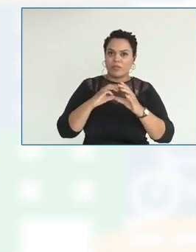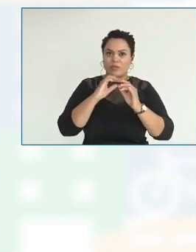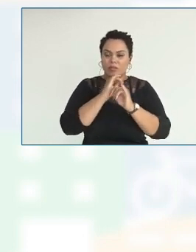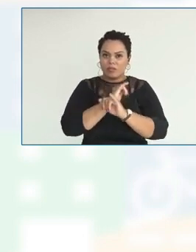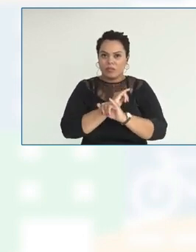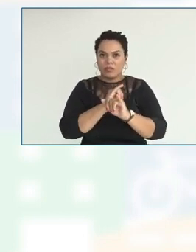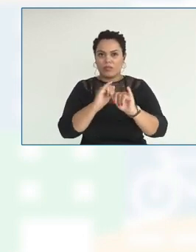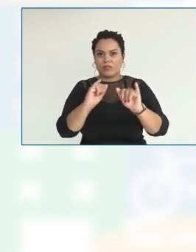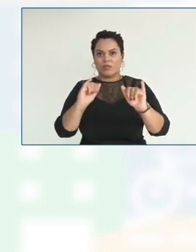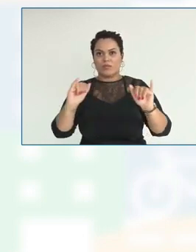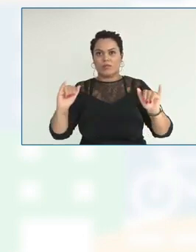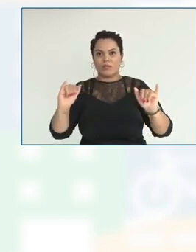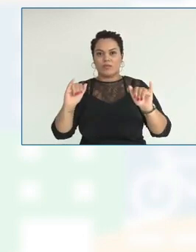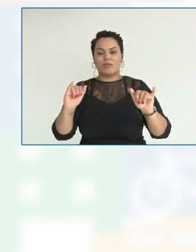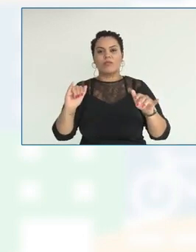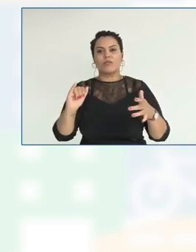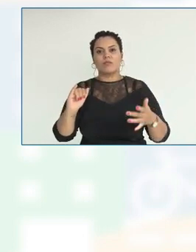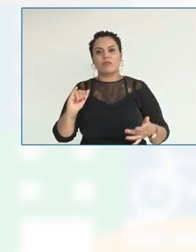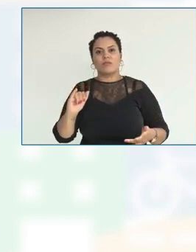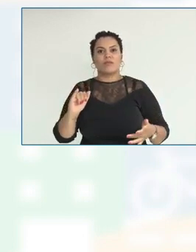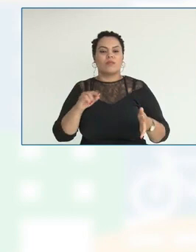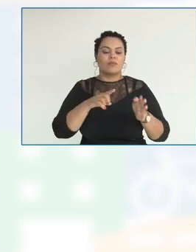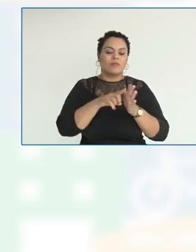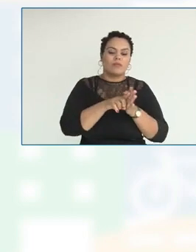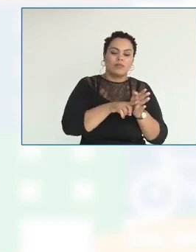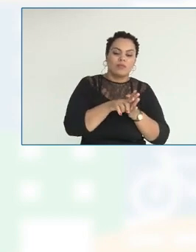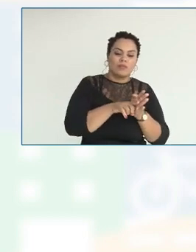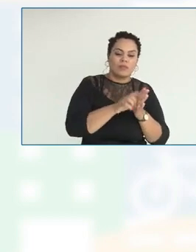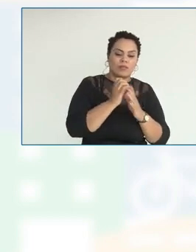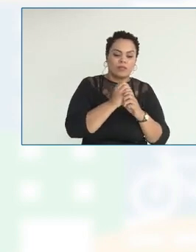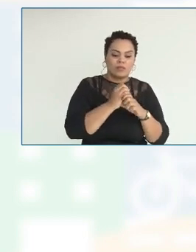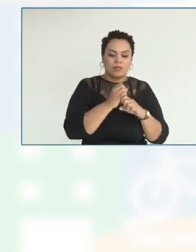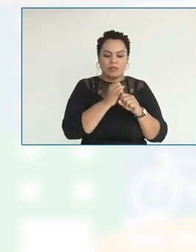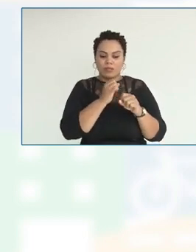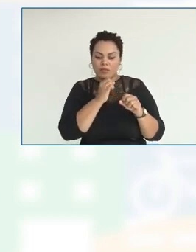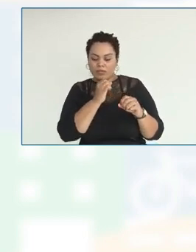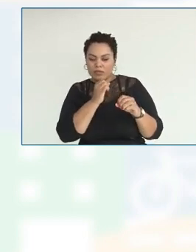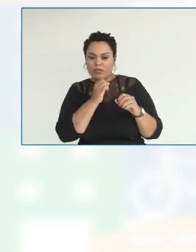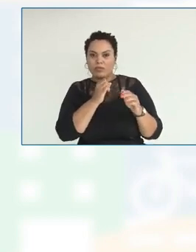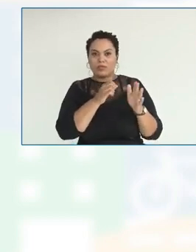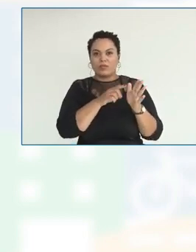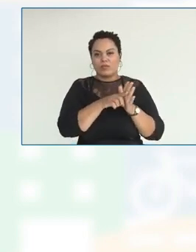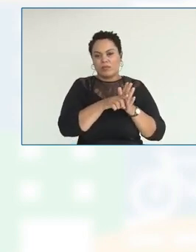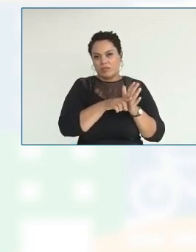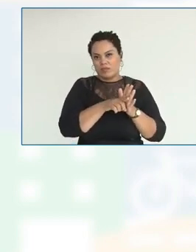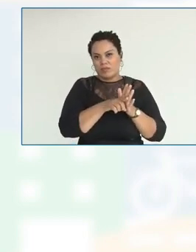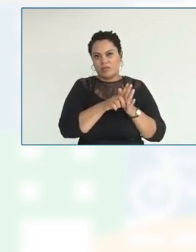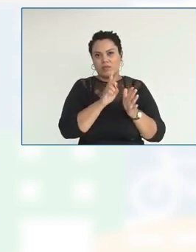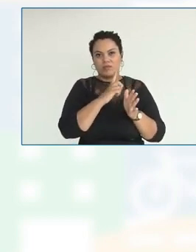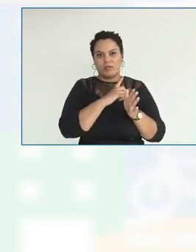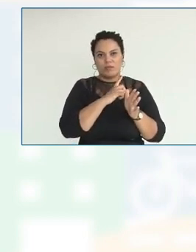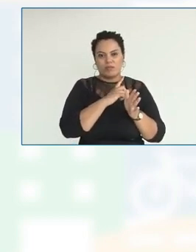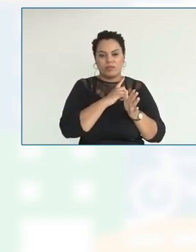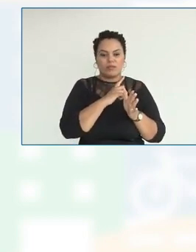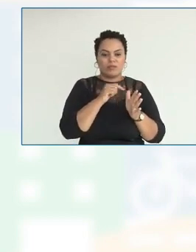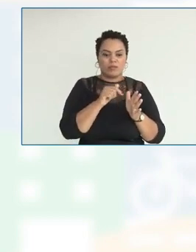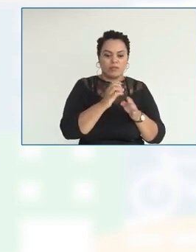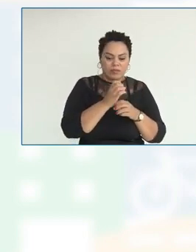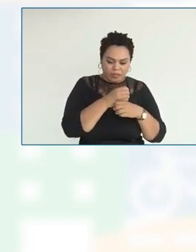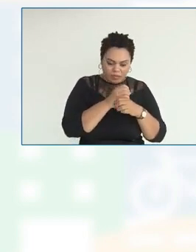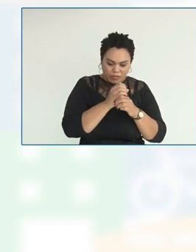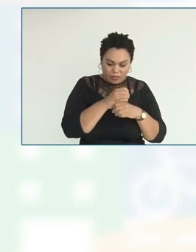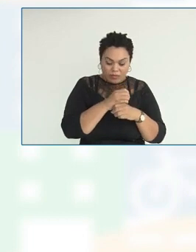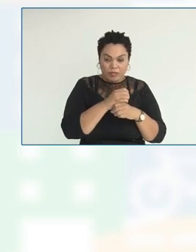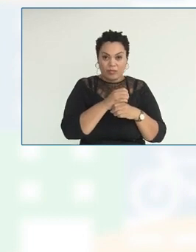Realizar análises toxicológicas para apoio diagnóstico à rede de saúde do município, isso é realizado pelo Laboratório de Análises Toxicológicas. Monitorar as